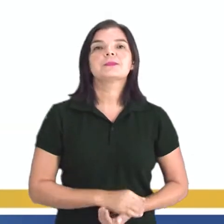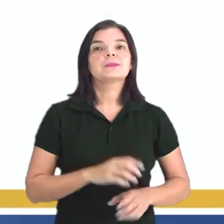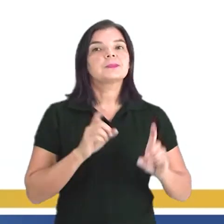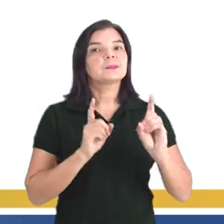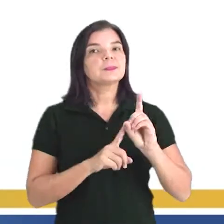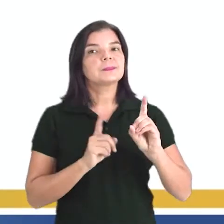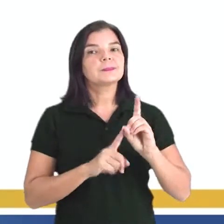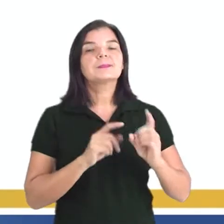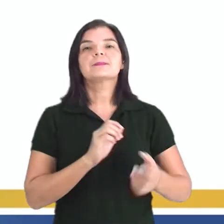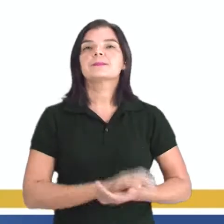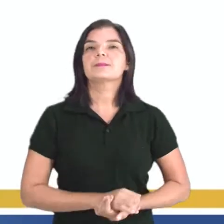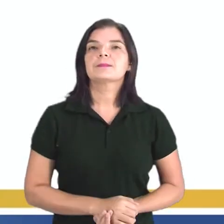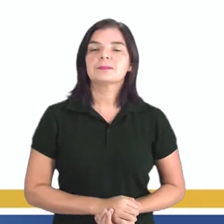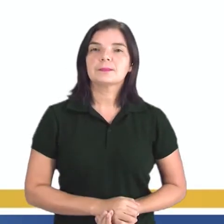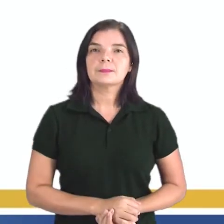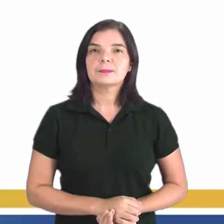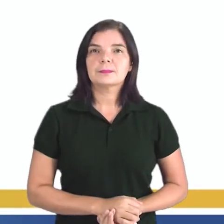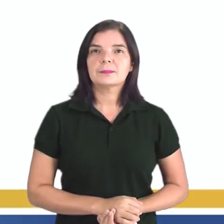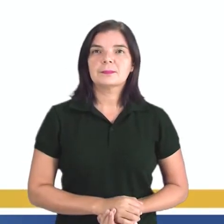letra D, if you pick